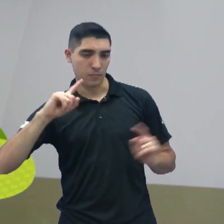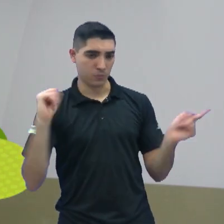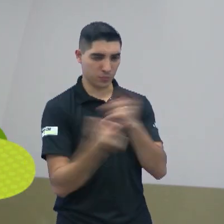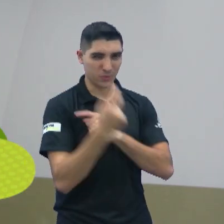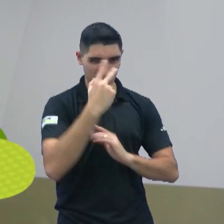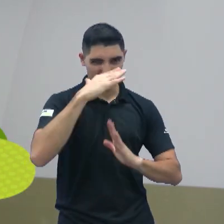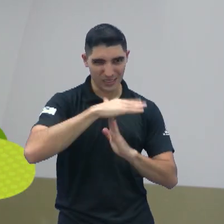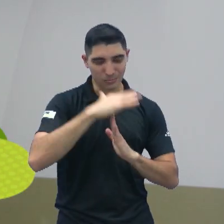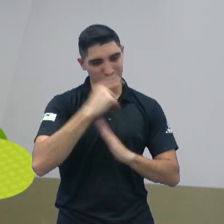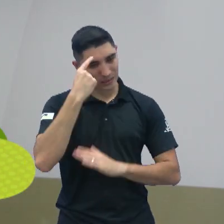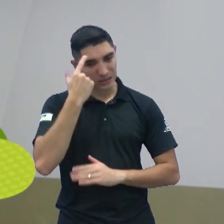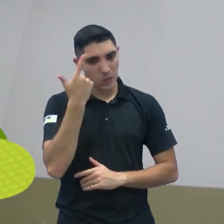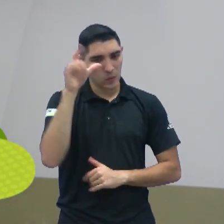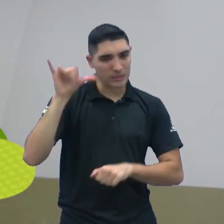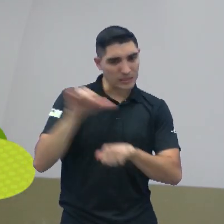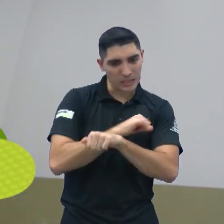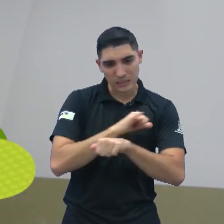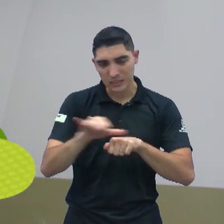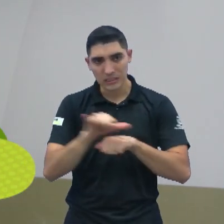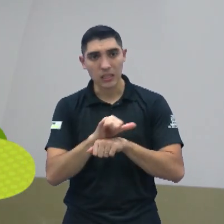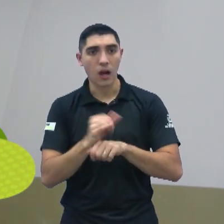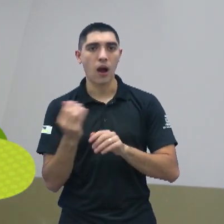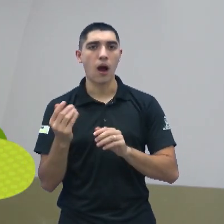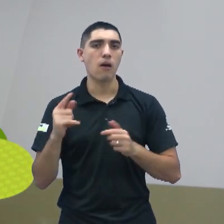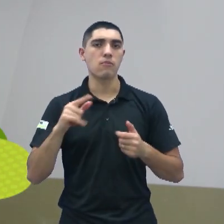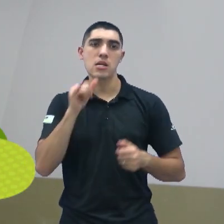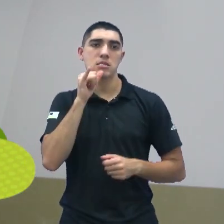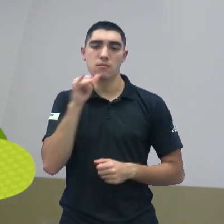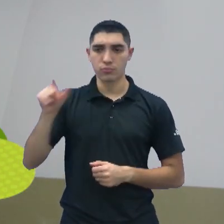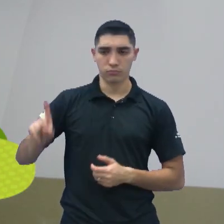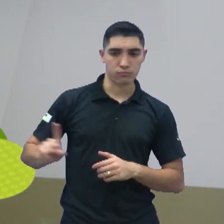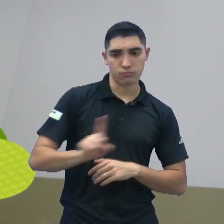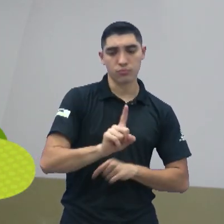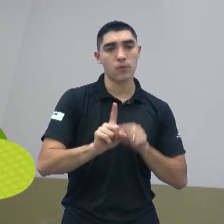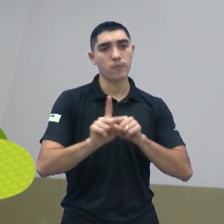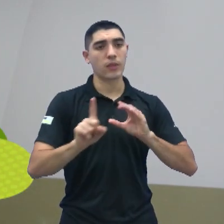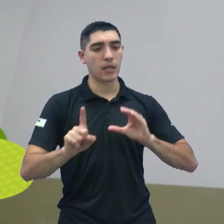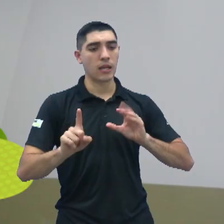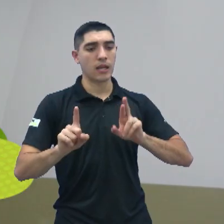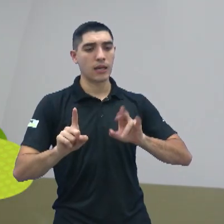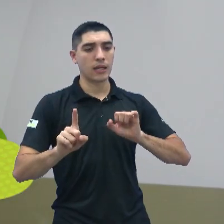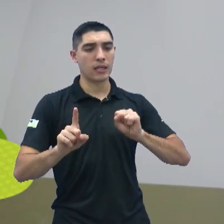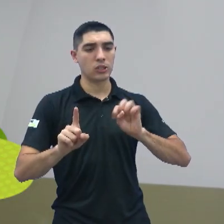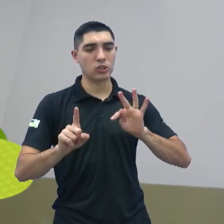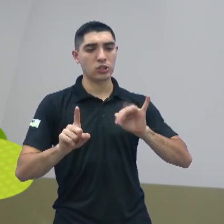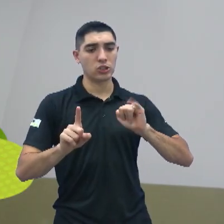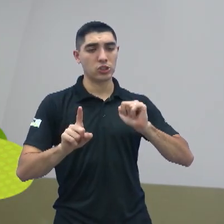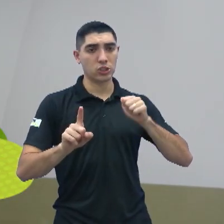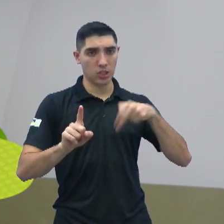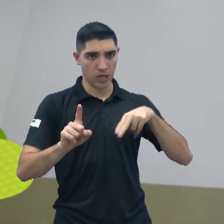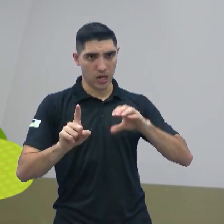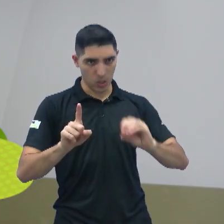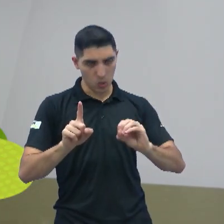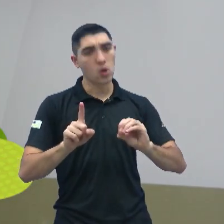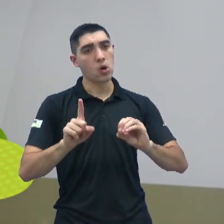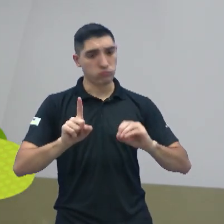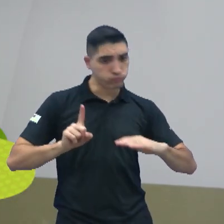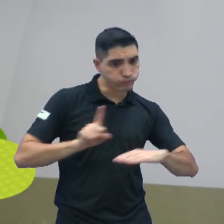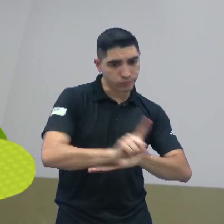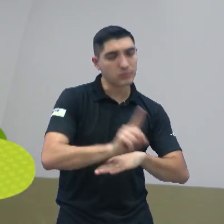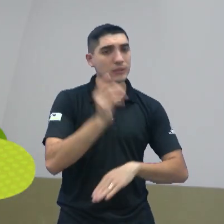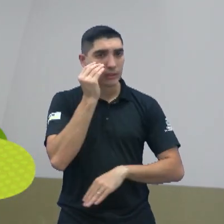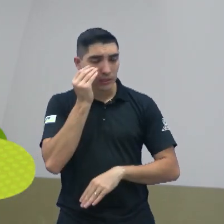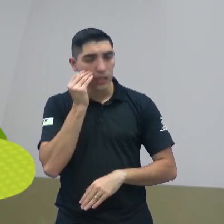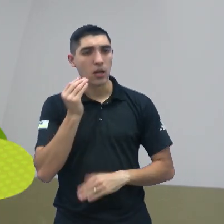algumas alternativas ali. Colocou o Cristiano, que é uma válvula de escape, tem um pouco mais de consistência técnica, habilidade do que